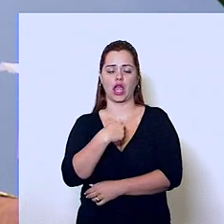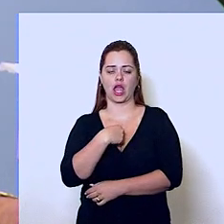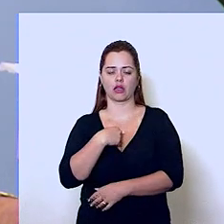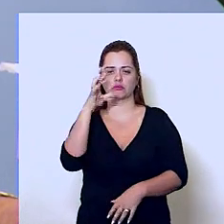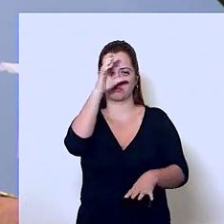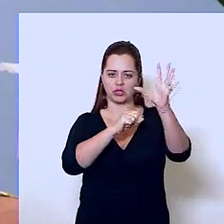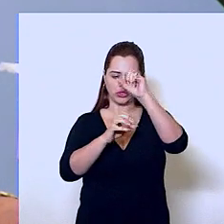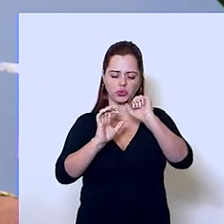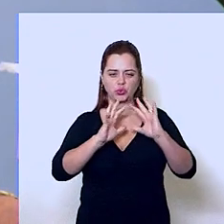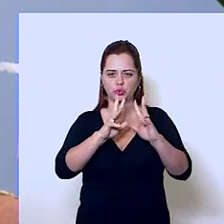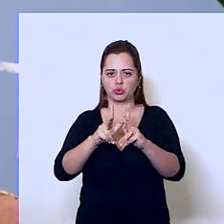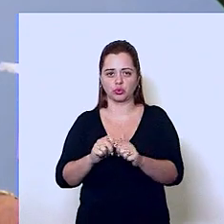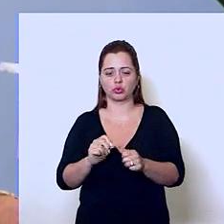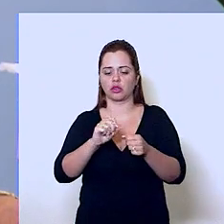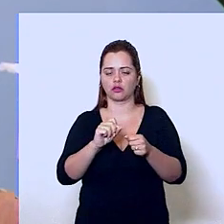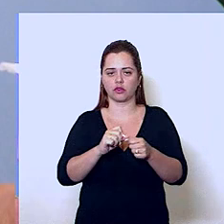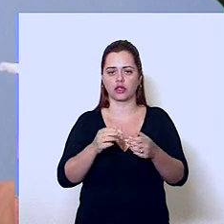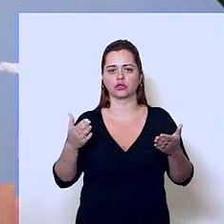hoje na carreira.